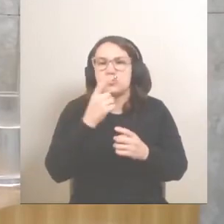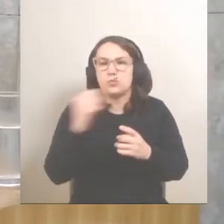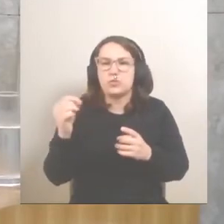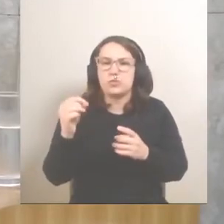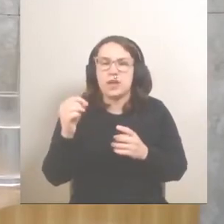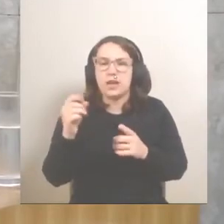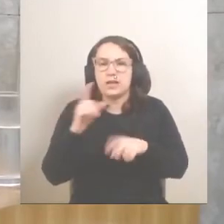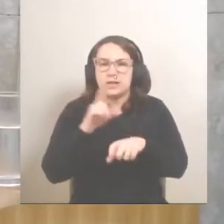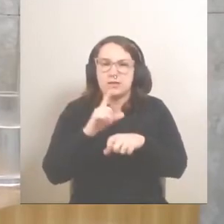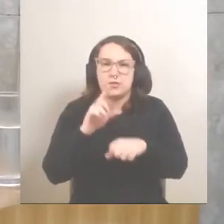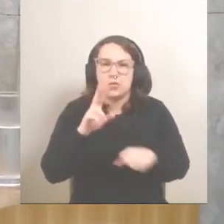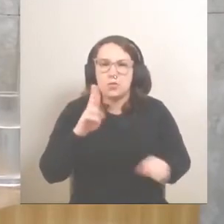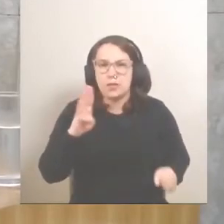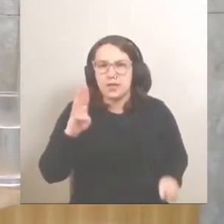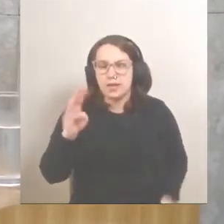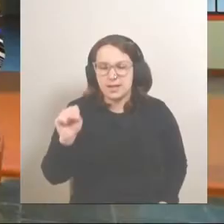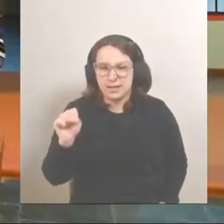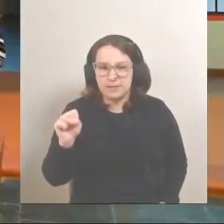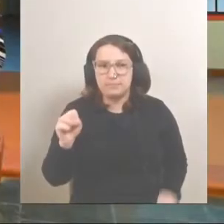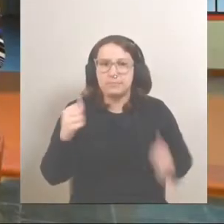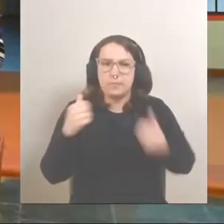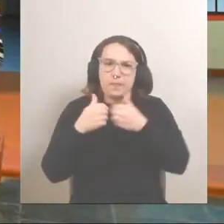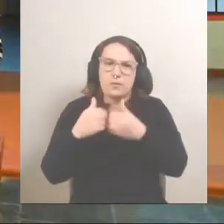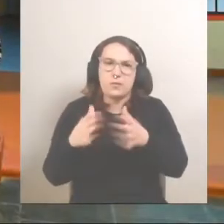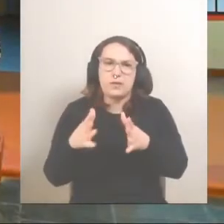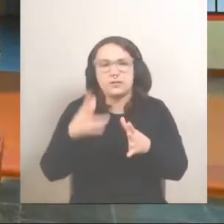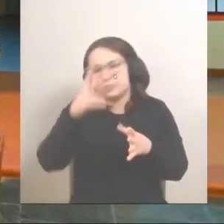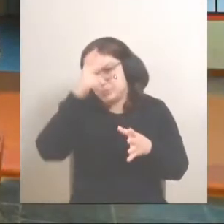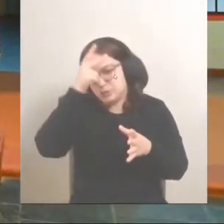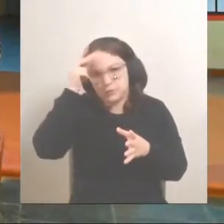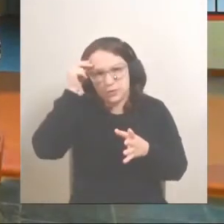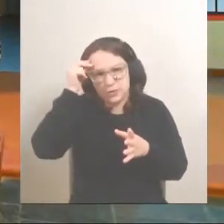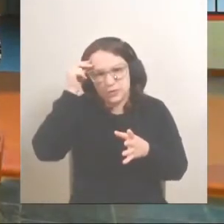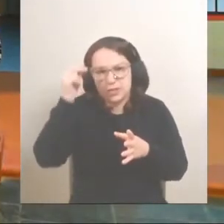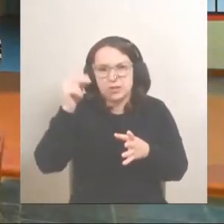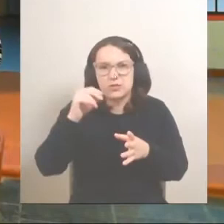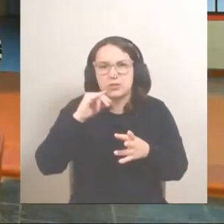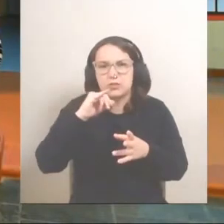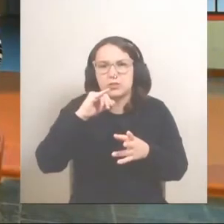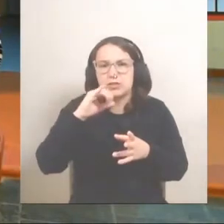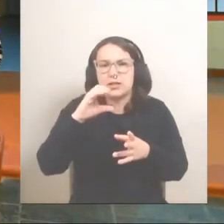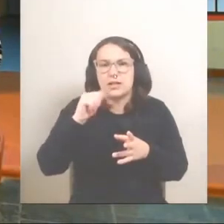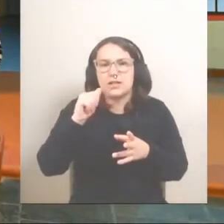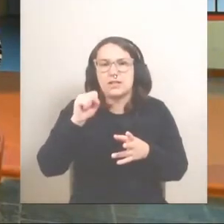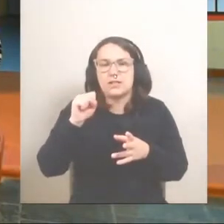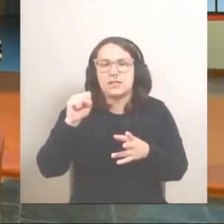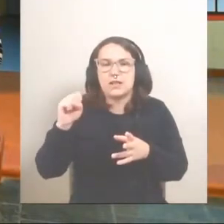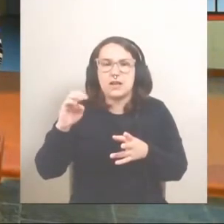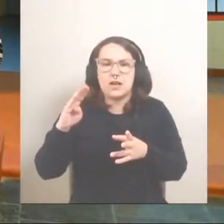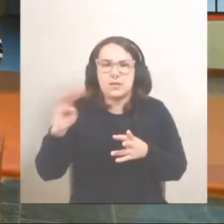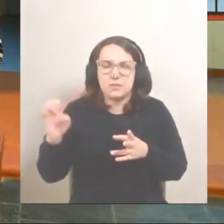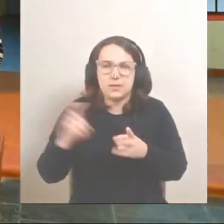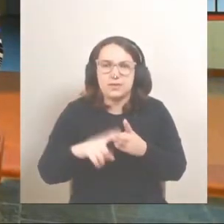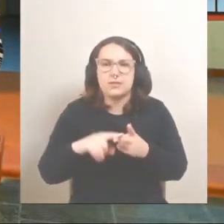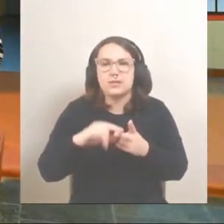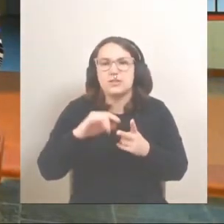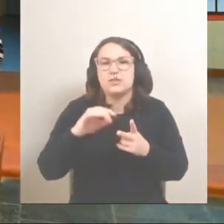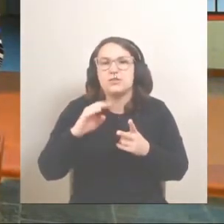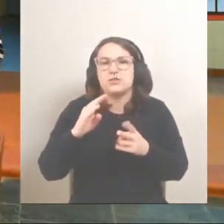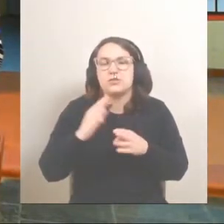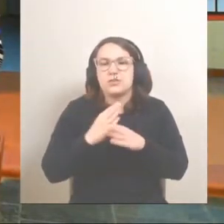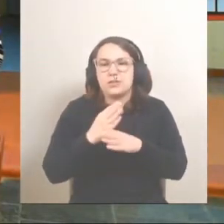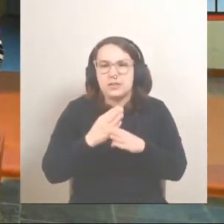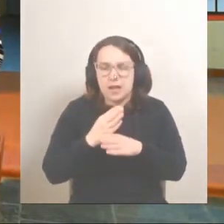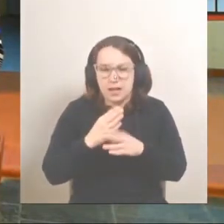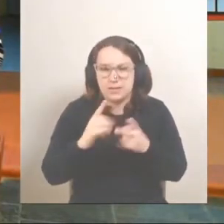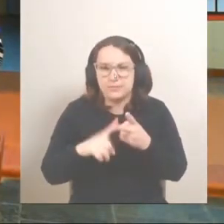Paulo. A inauguração contou com o então prefeito da cidade, Gilberto Kassab, e do governador José Serra.